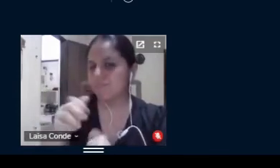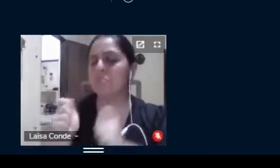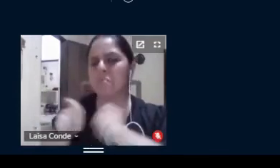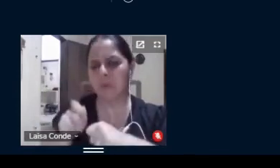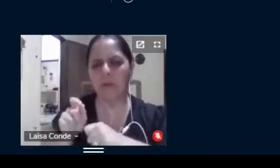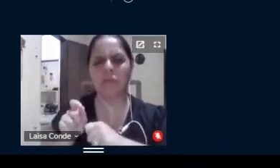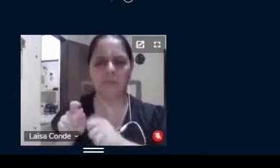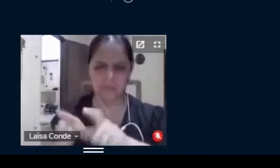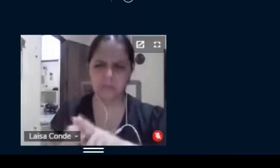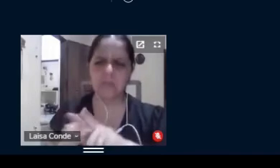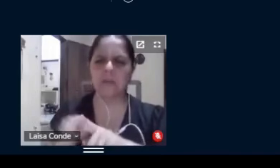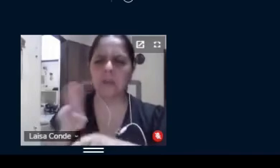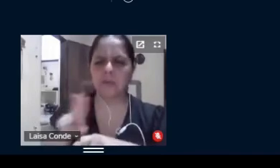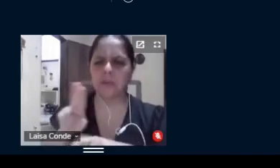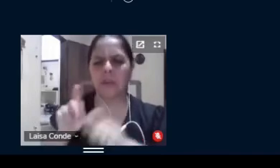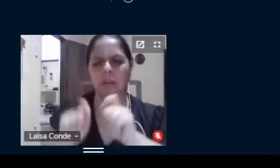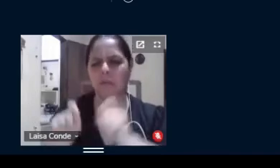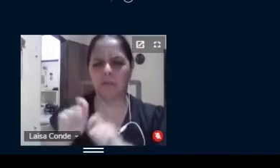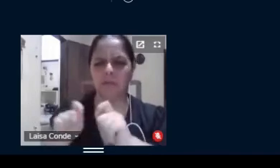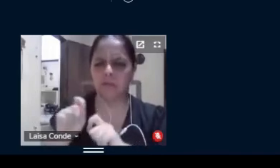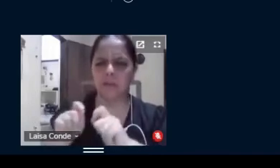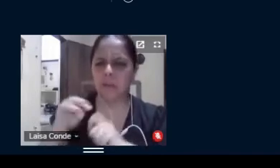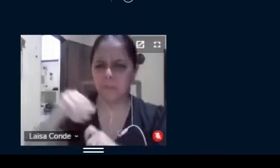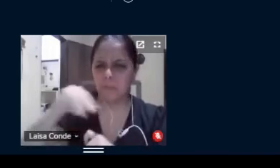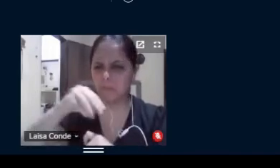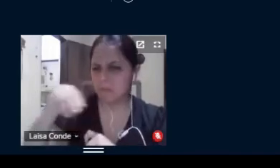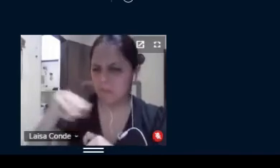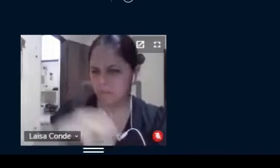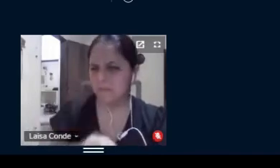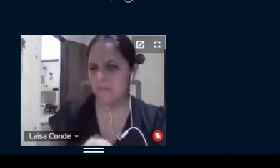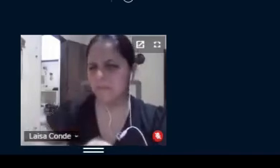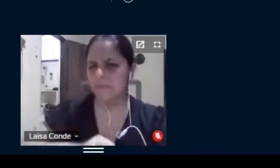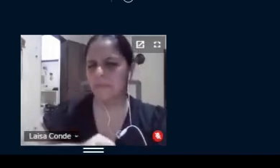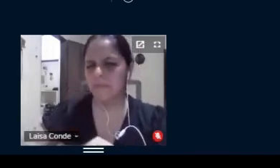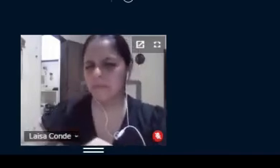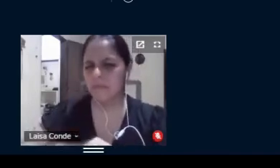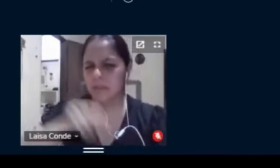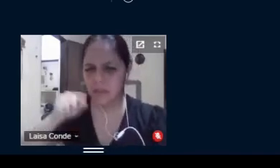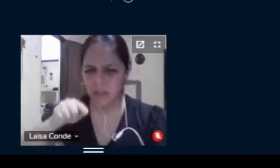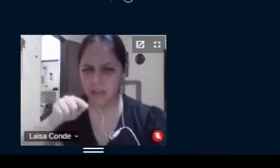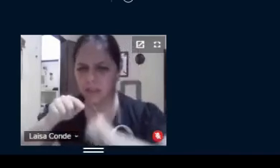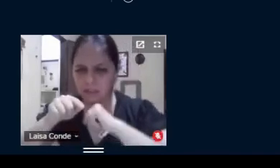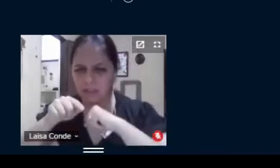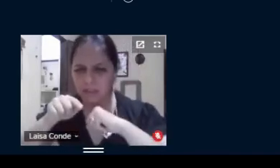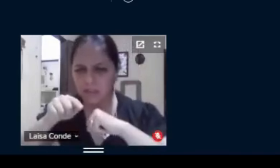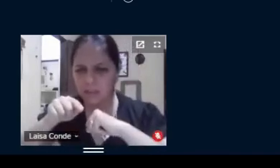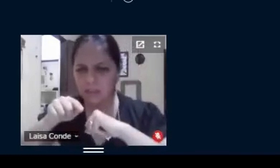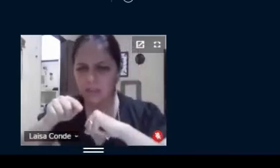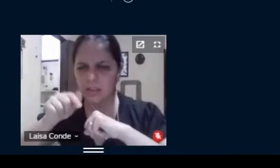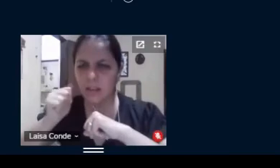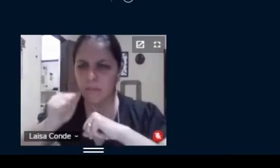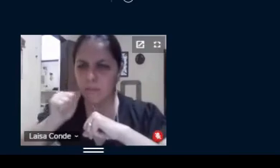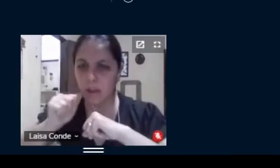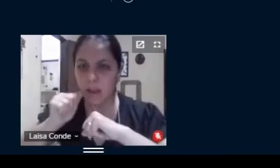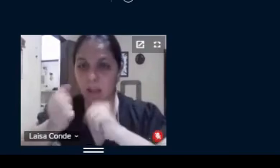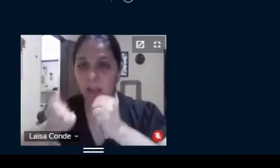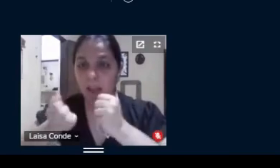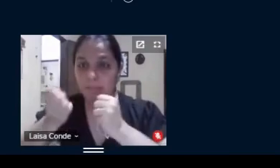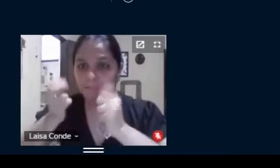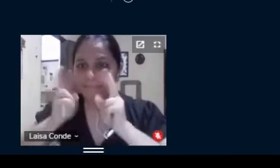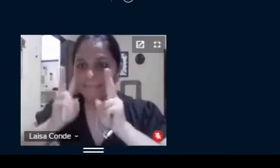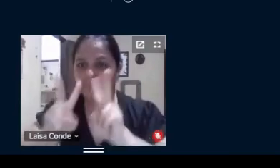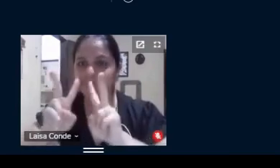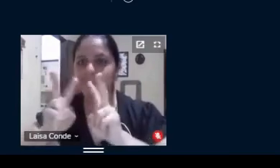que? Pozinhos, tá? E essa partícula dela que ela colocou, ela é fluorescente. Então, quando ela joga